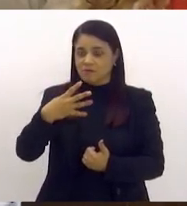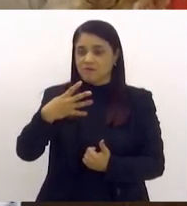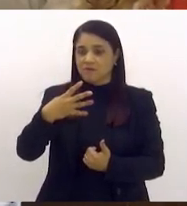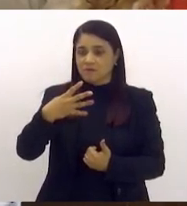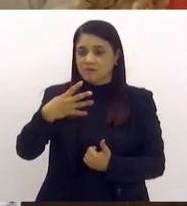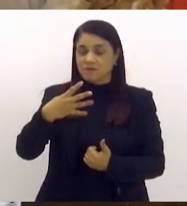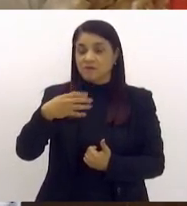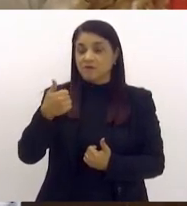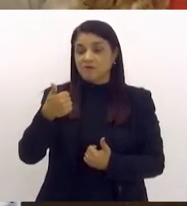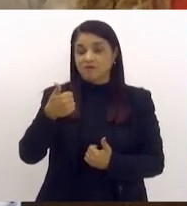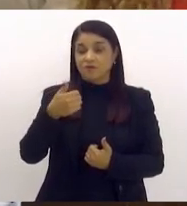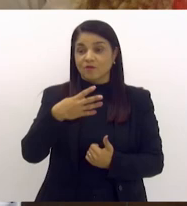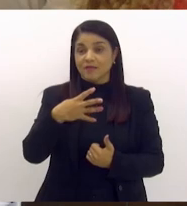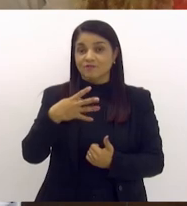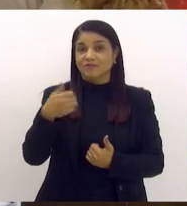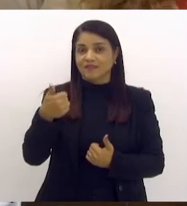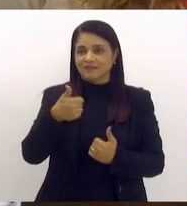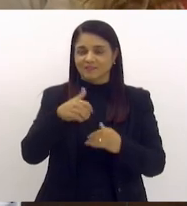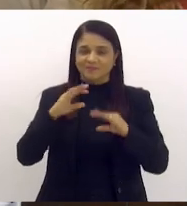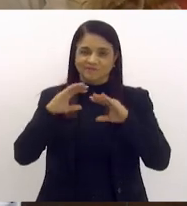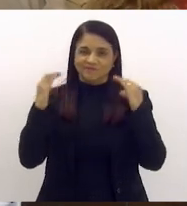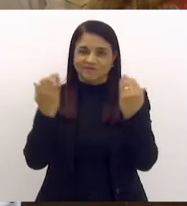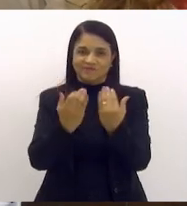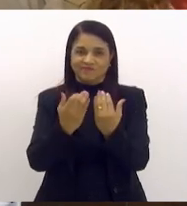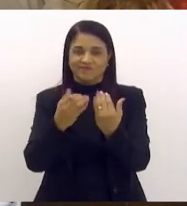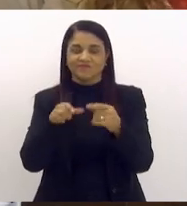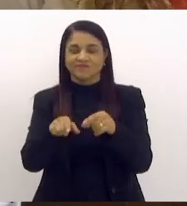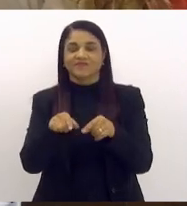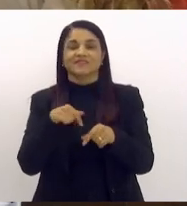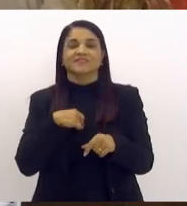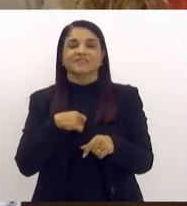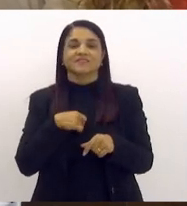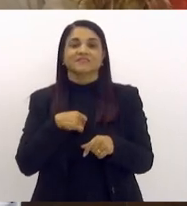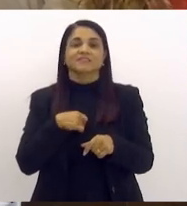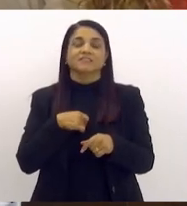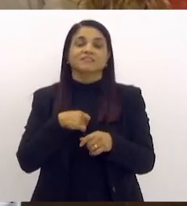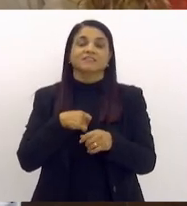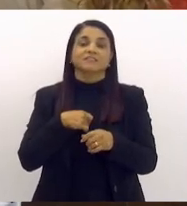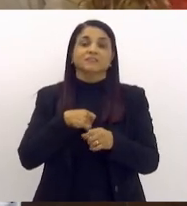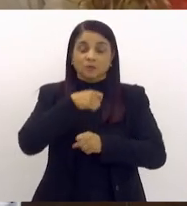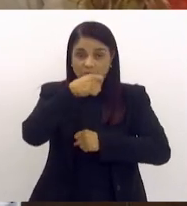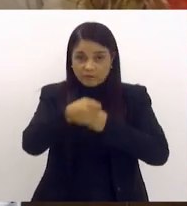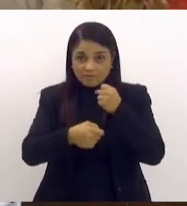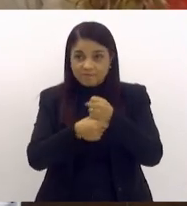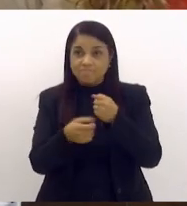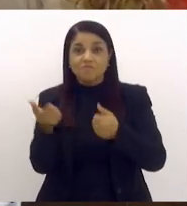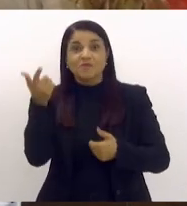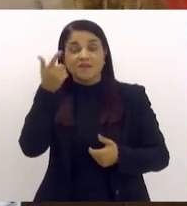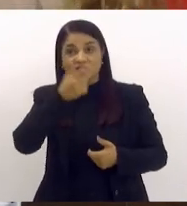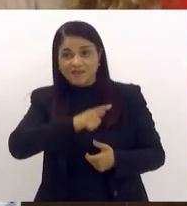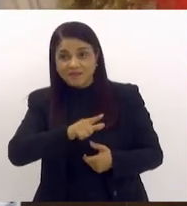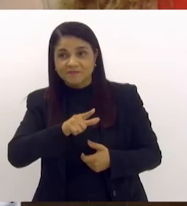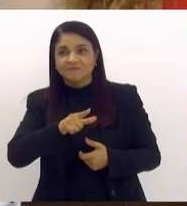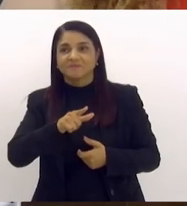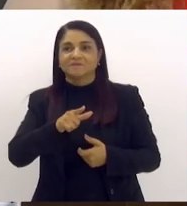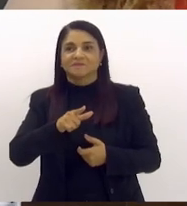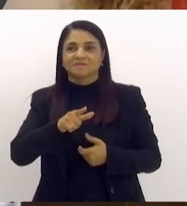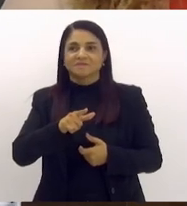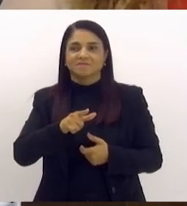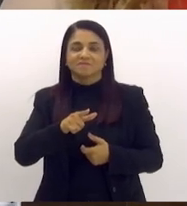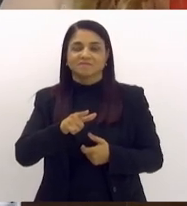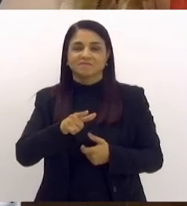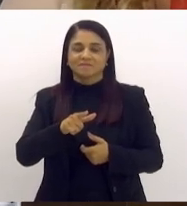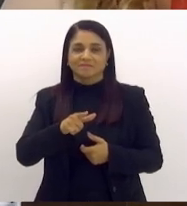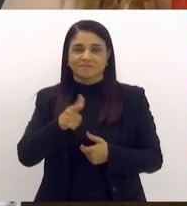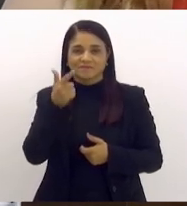do ano que vem para que a gente de todas as formas possíveis faça sem impressão eh para que